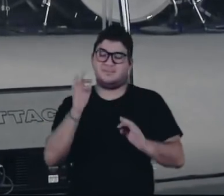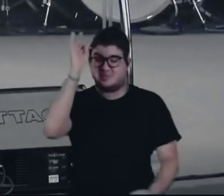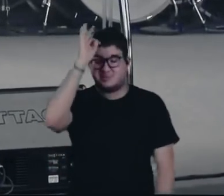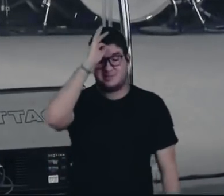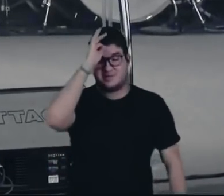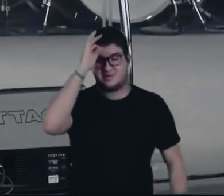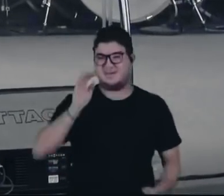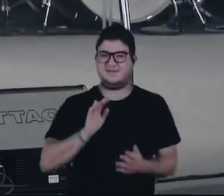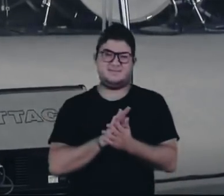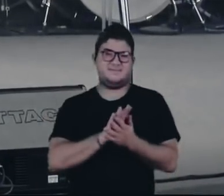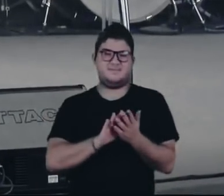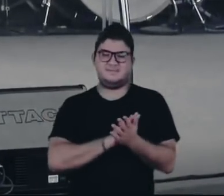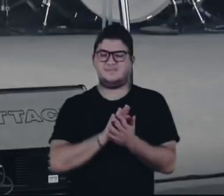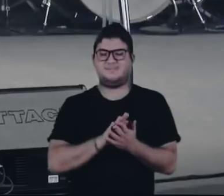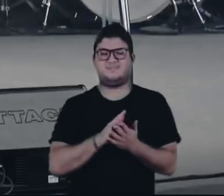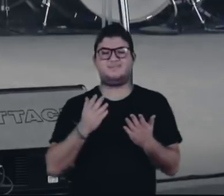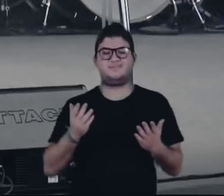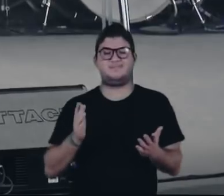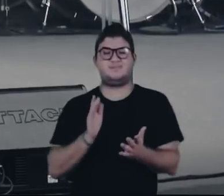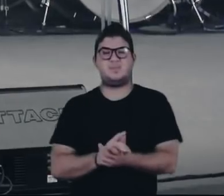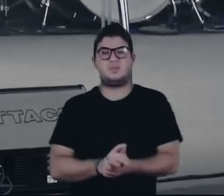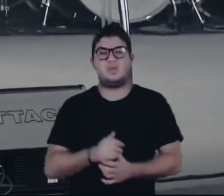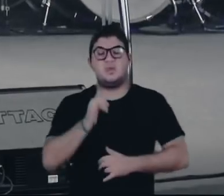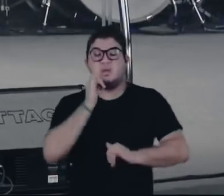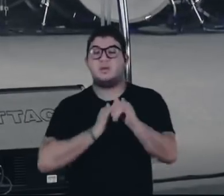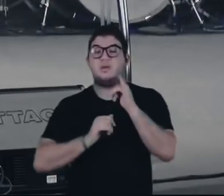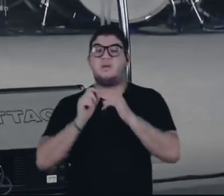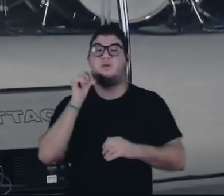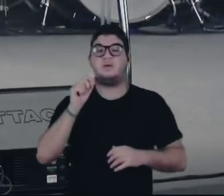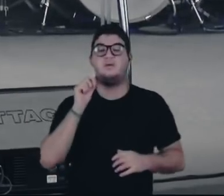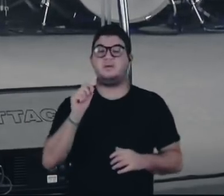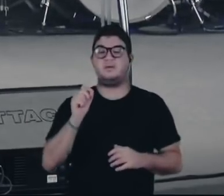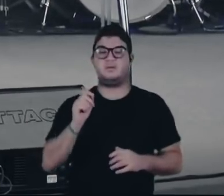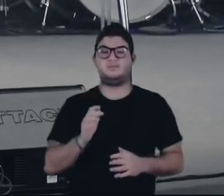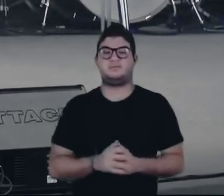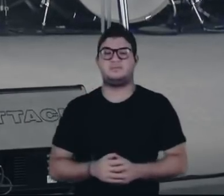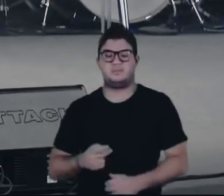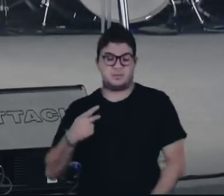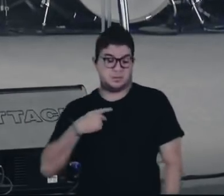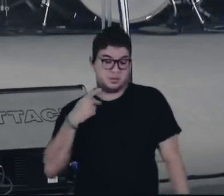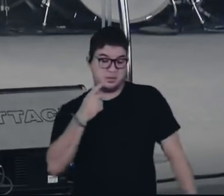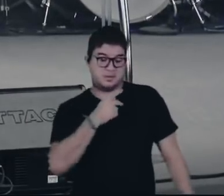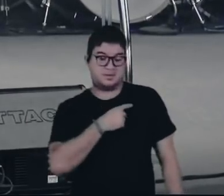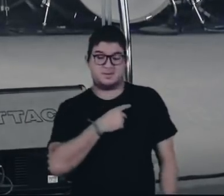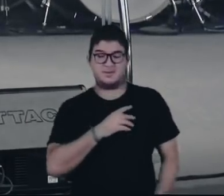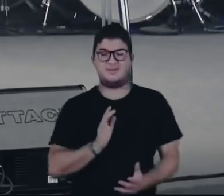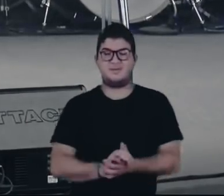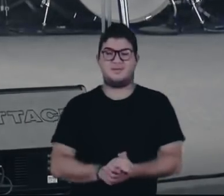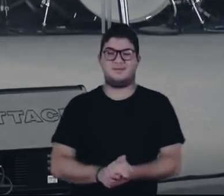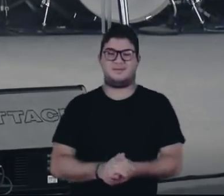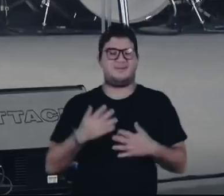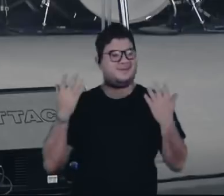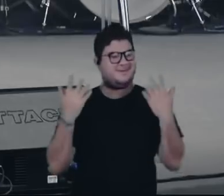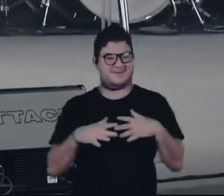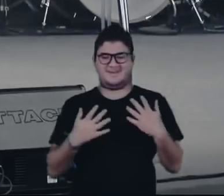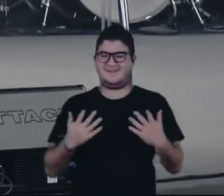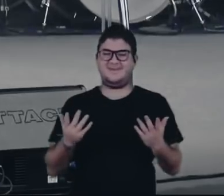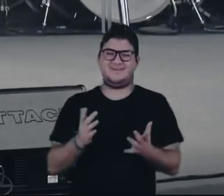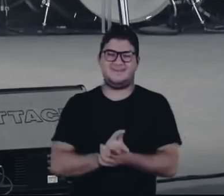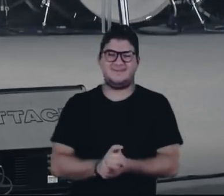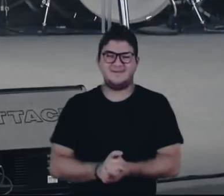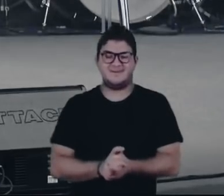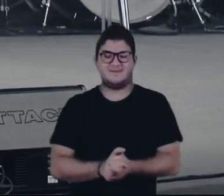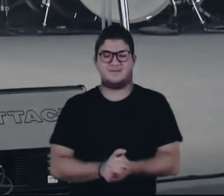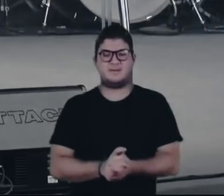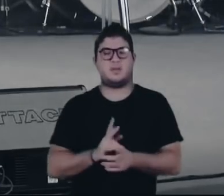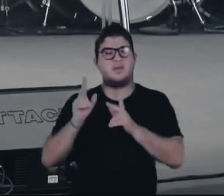E certa vez, ele disse assim, para um pastor, vou nem dizer quem é, meu Deus do céu. disse assim: pastor, eu